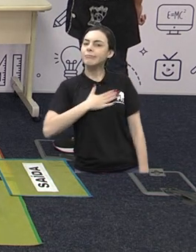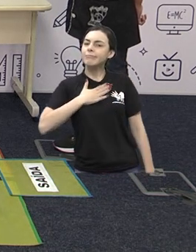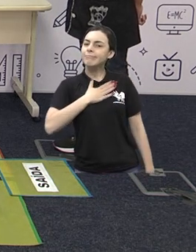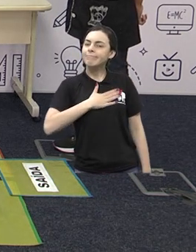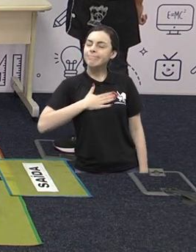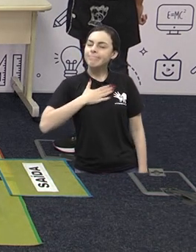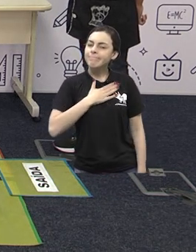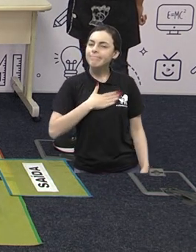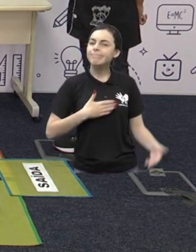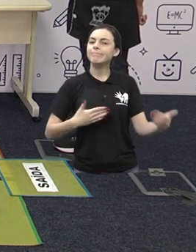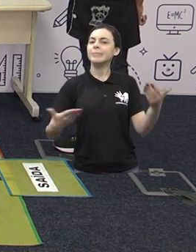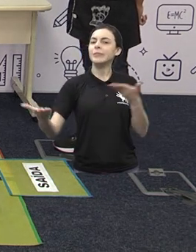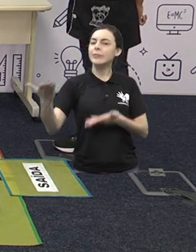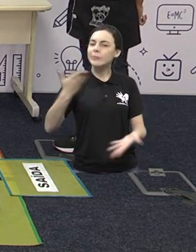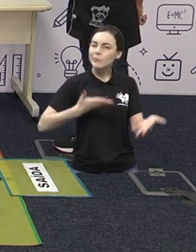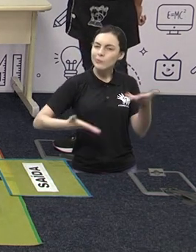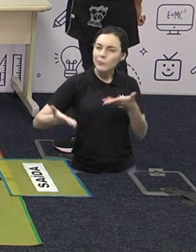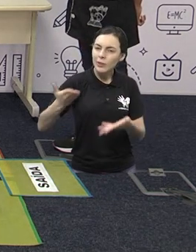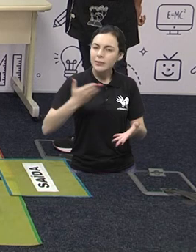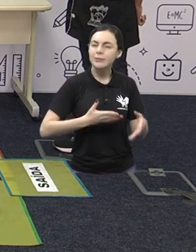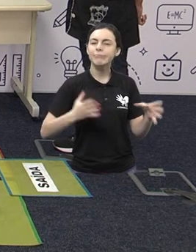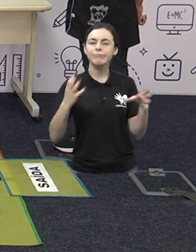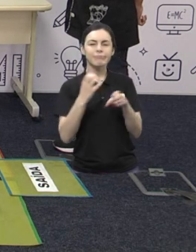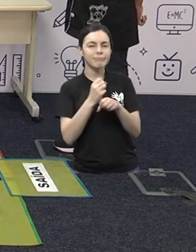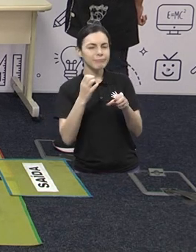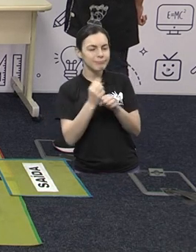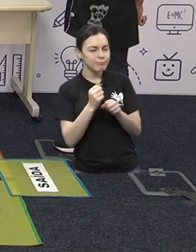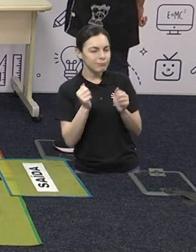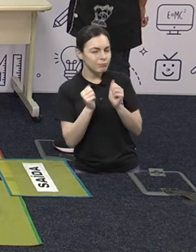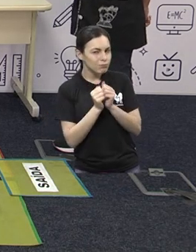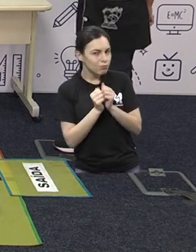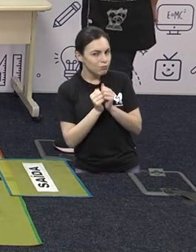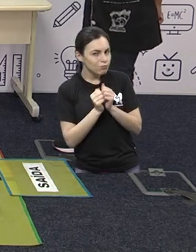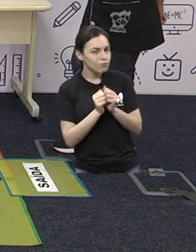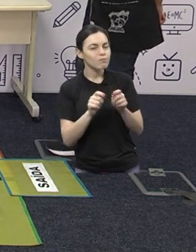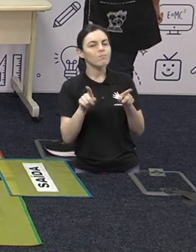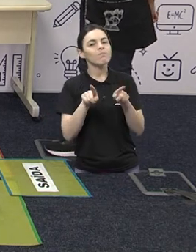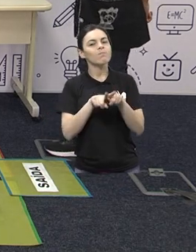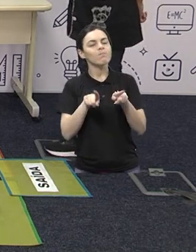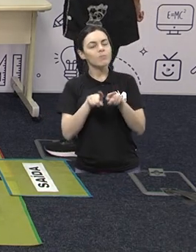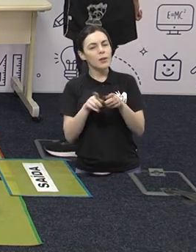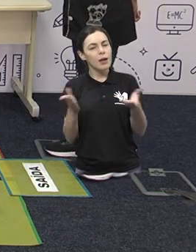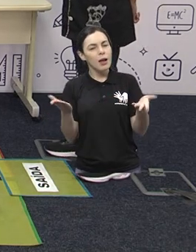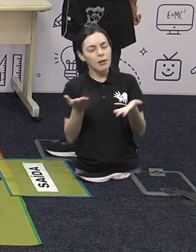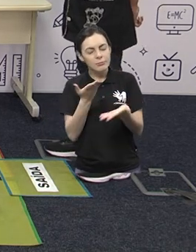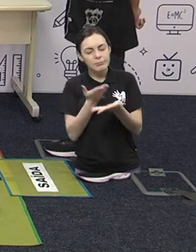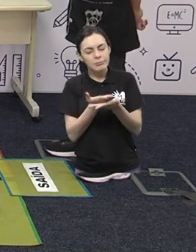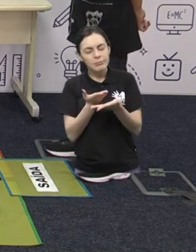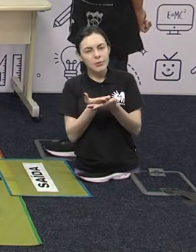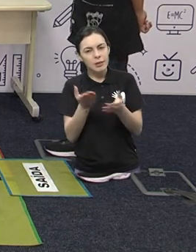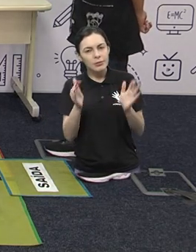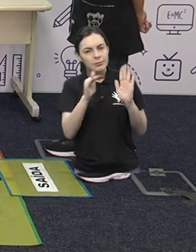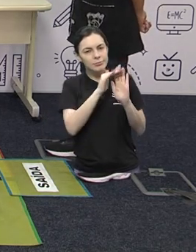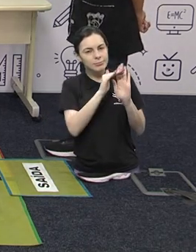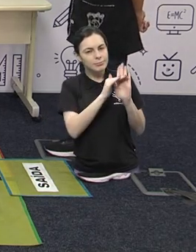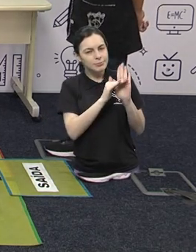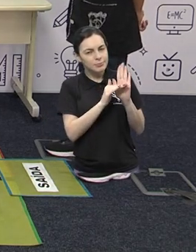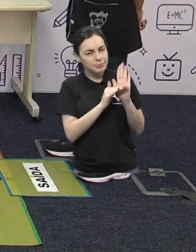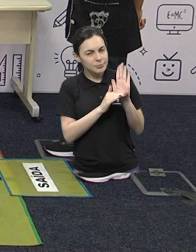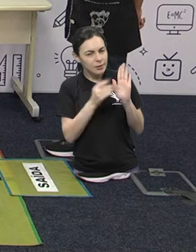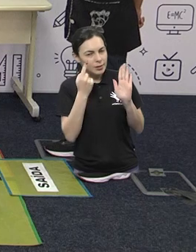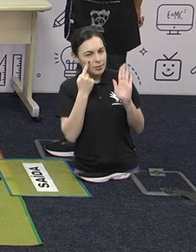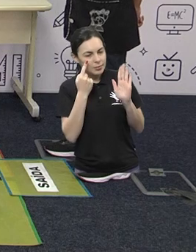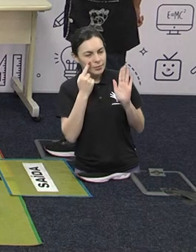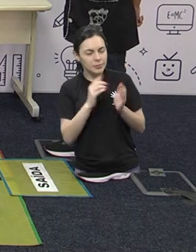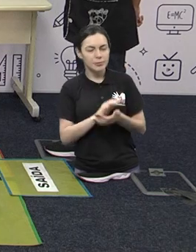tenham gostado muito da nossa aula. Eu também espero. Tenham participado, feito as contagens. E nós vamos para agora finalizar a